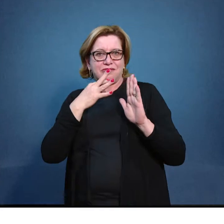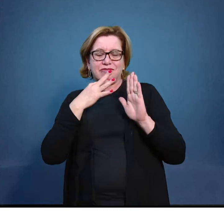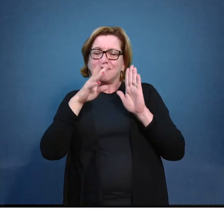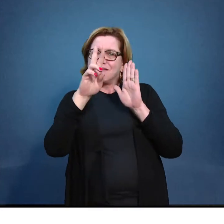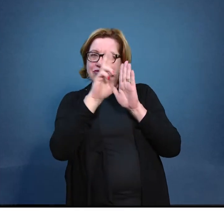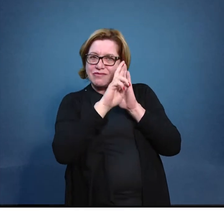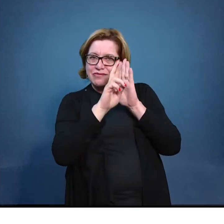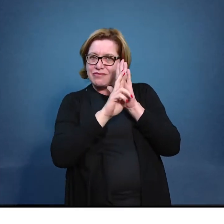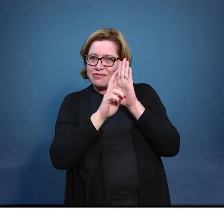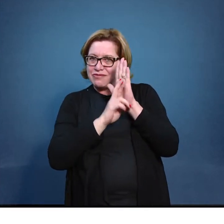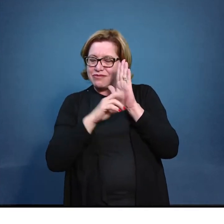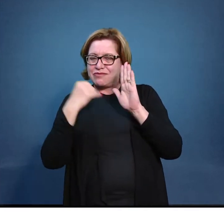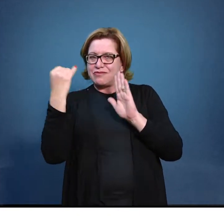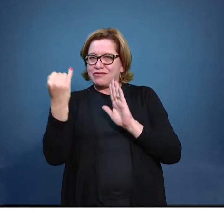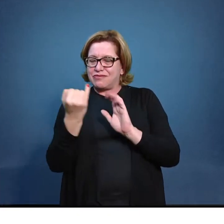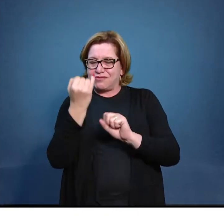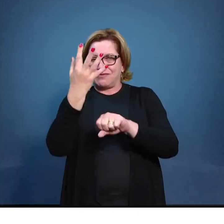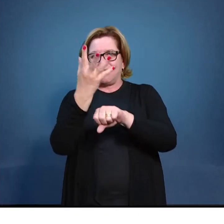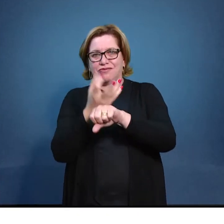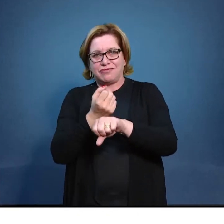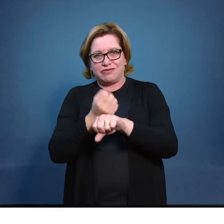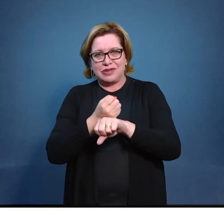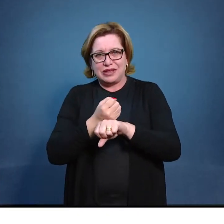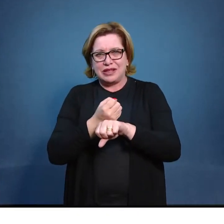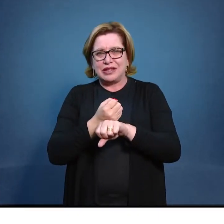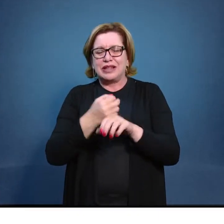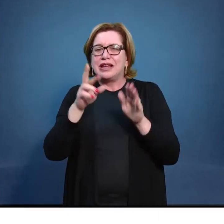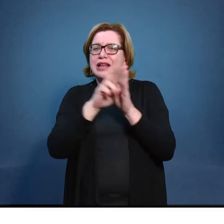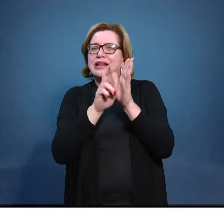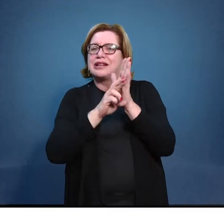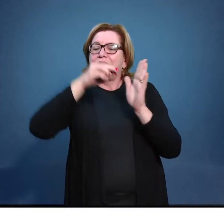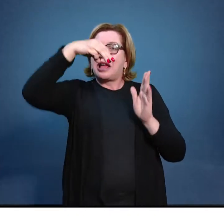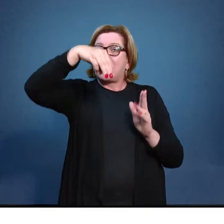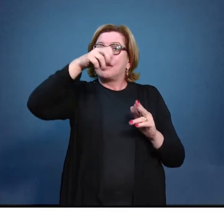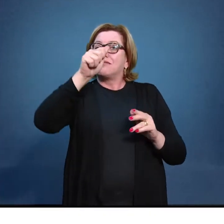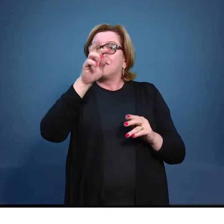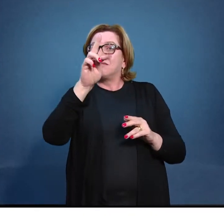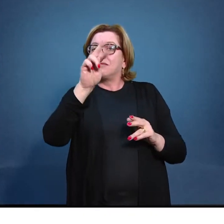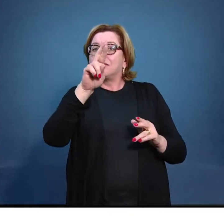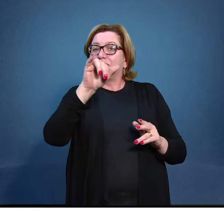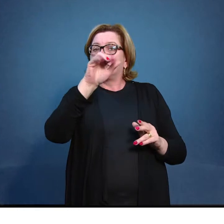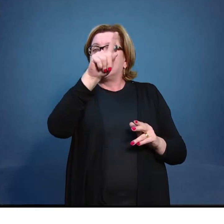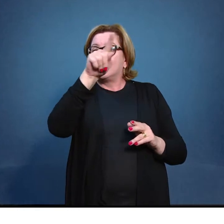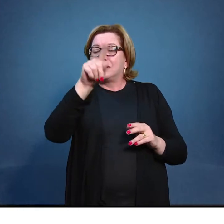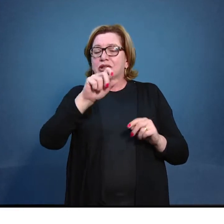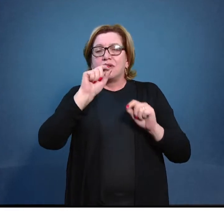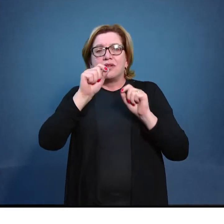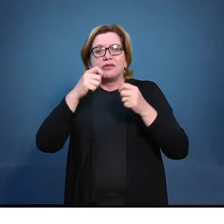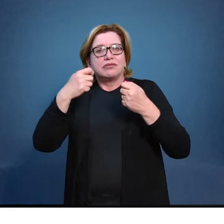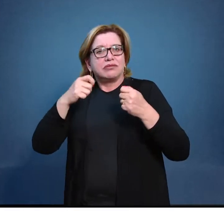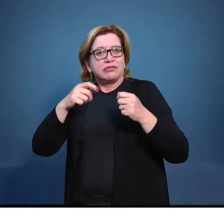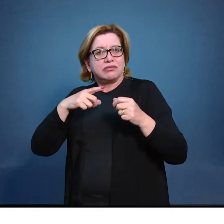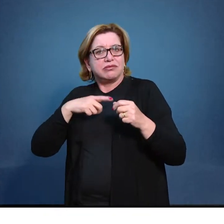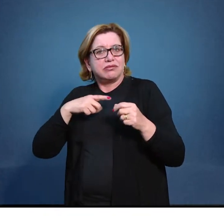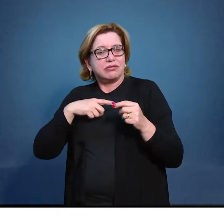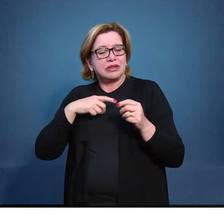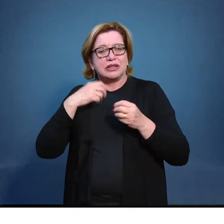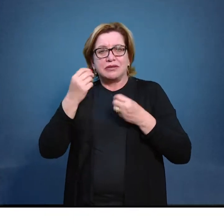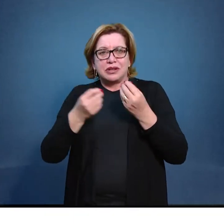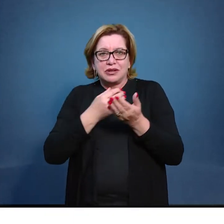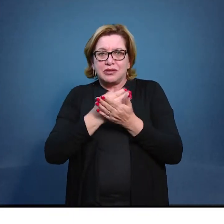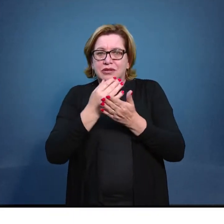incidência tributária. O que é essa regra matriz? O que precisa existir para que nós tenhamos a incidência